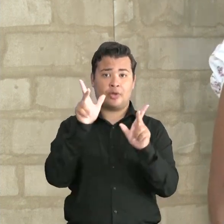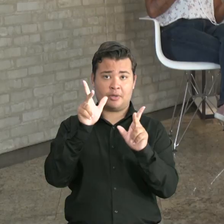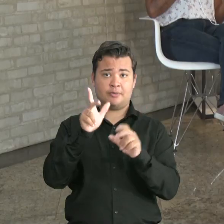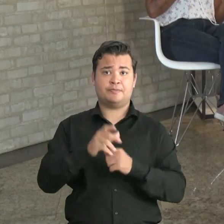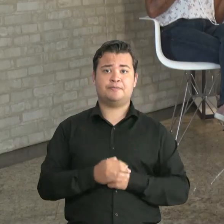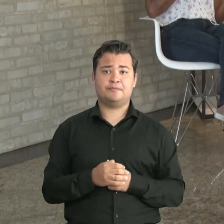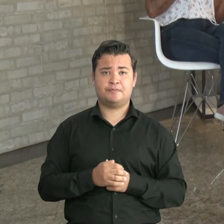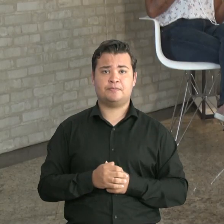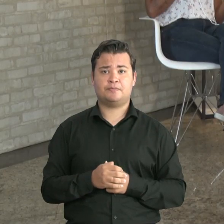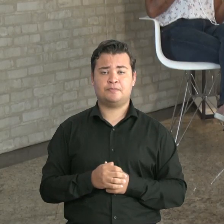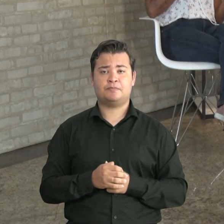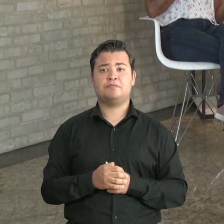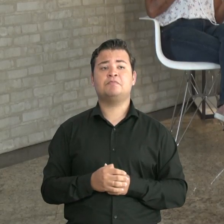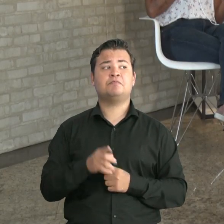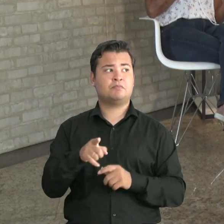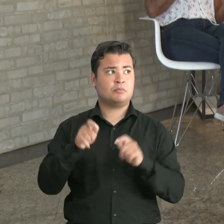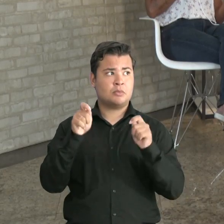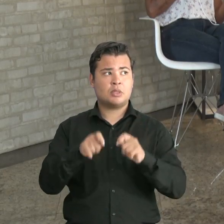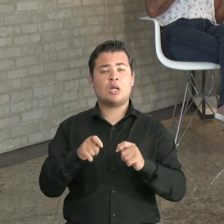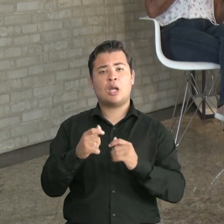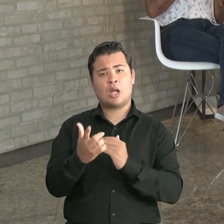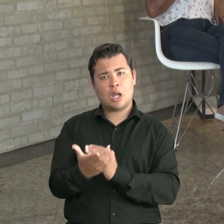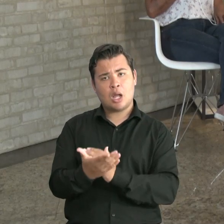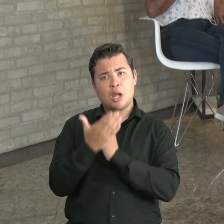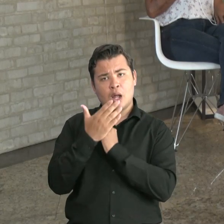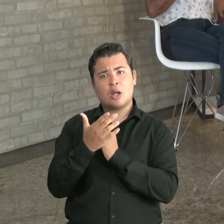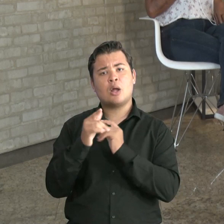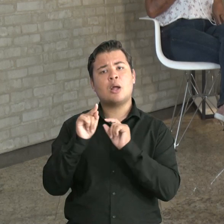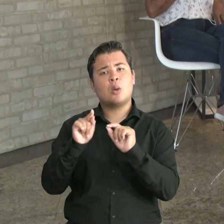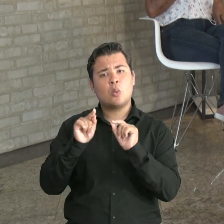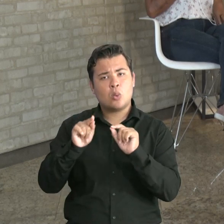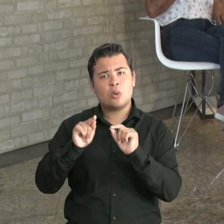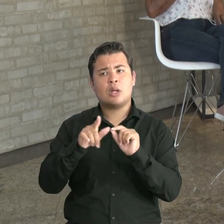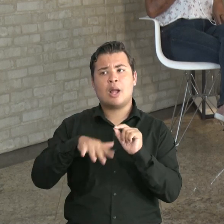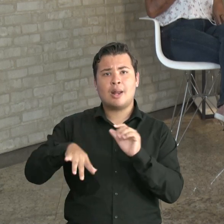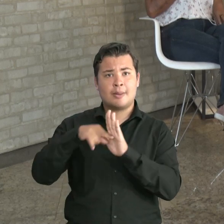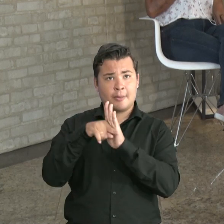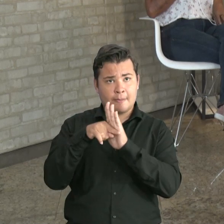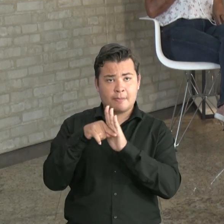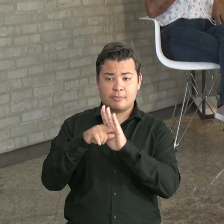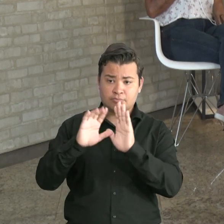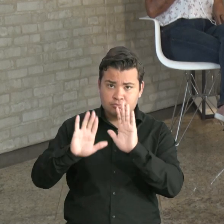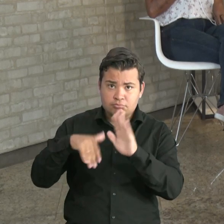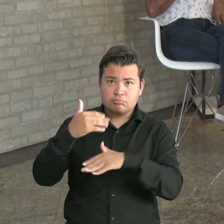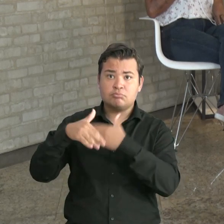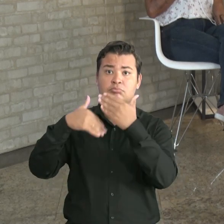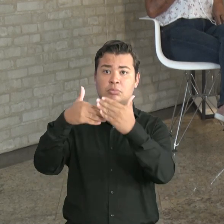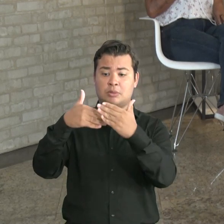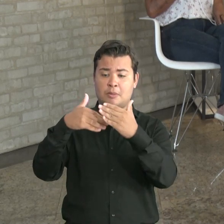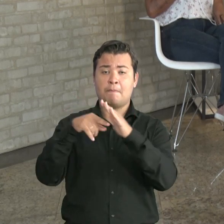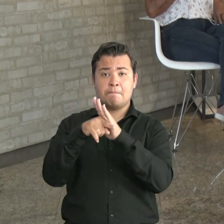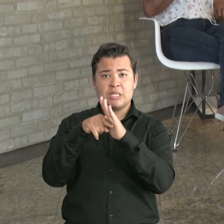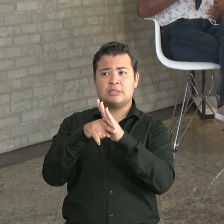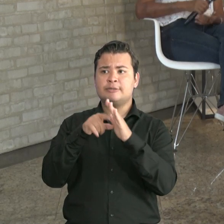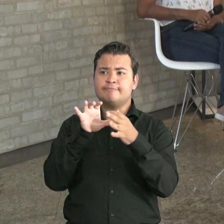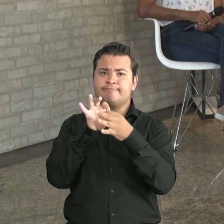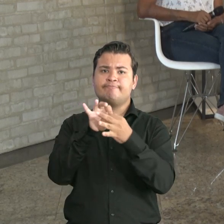que podem contribuir muito com o desenvolvimento de pesquisas mais